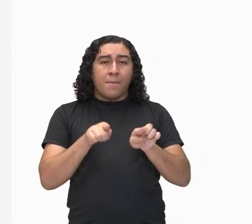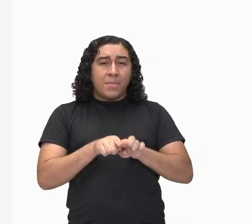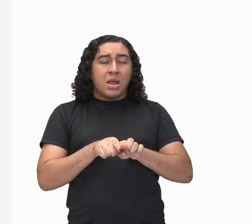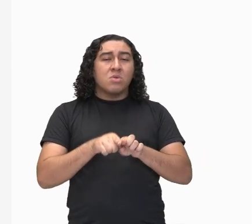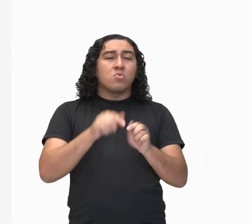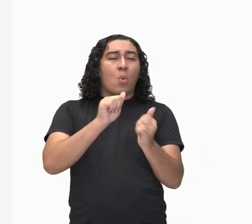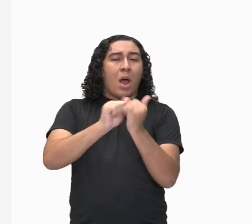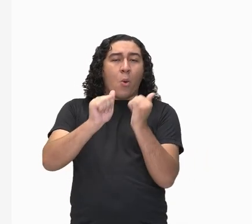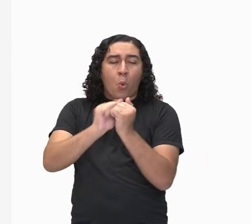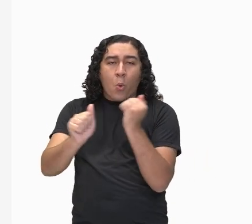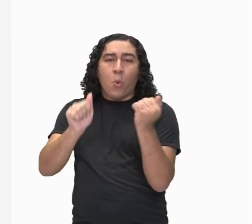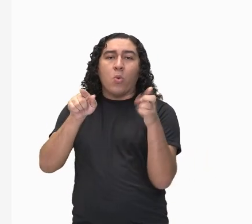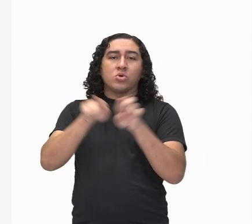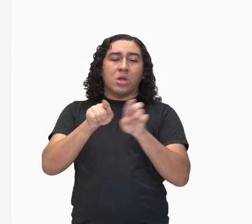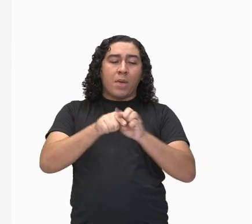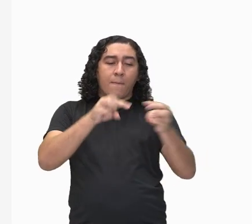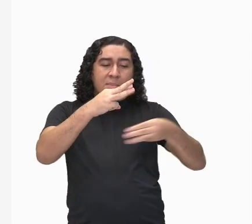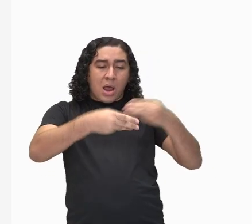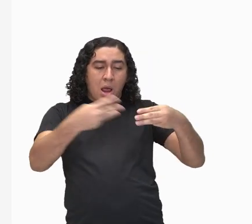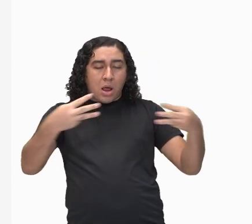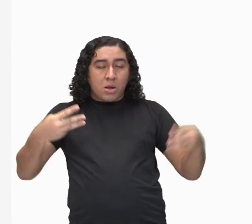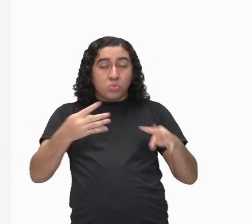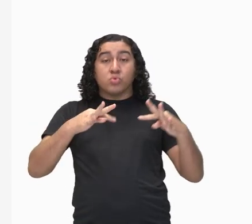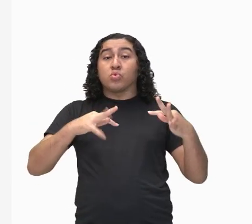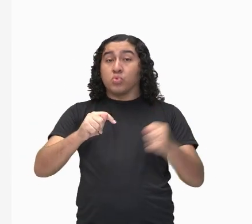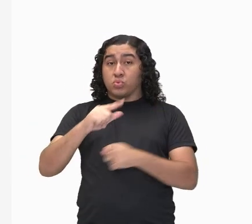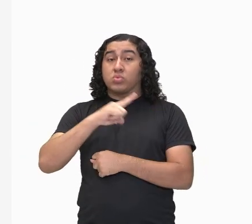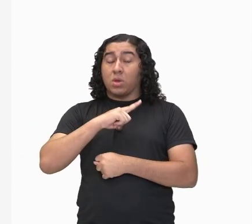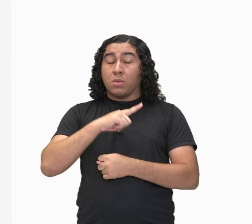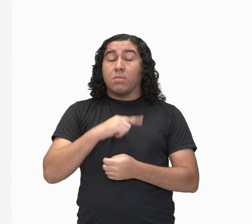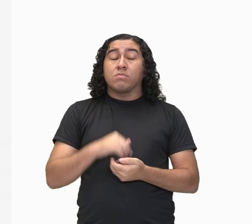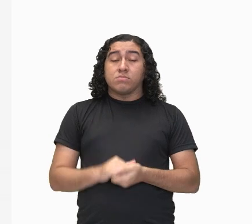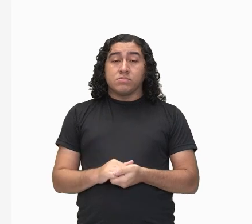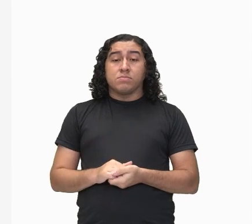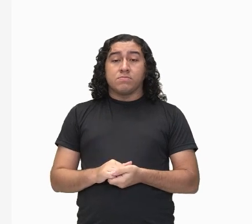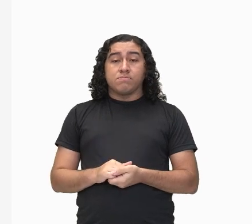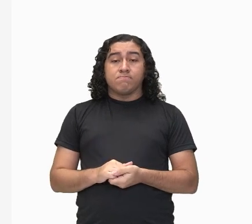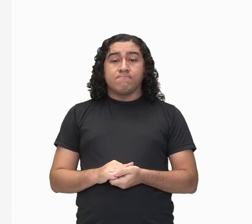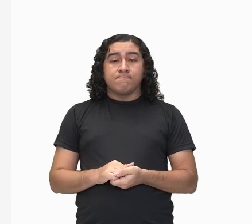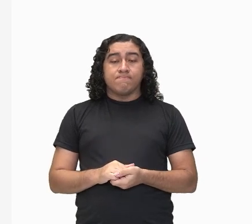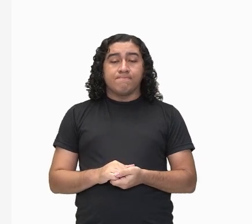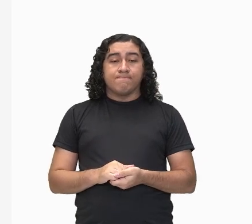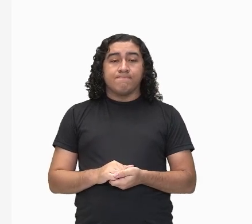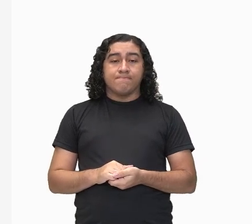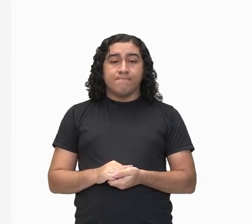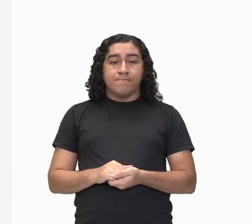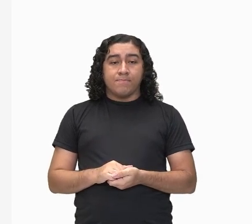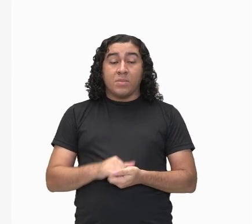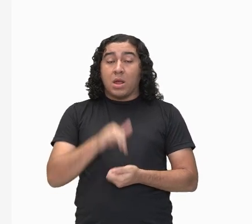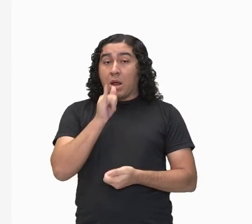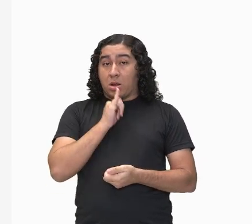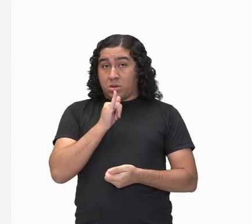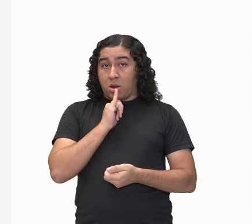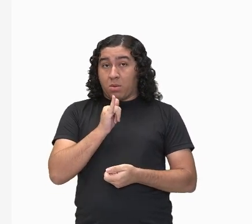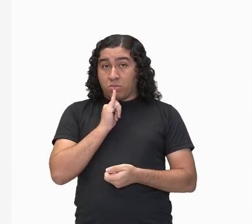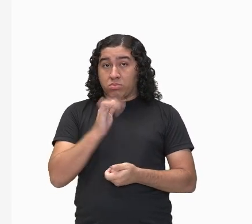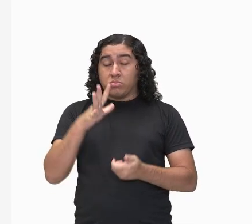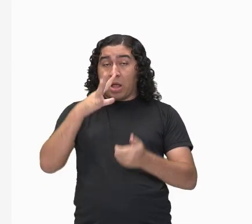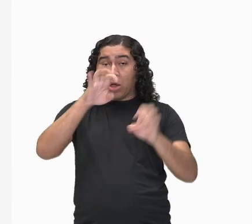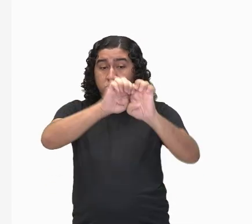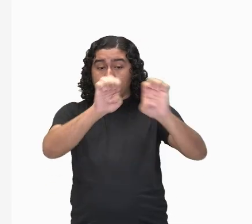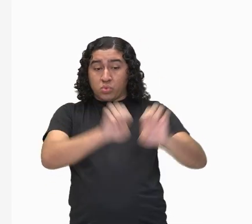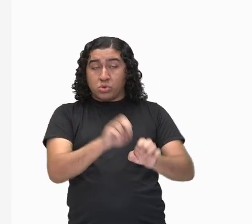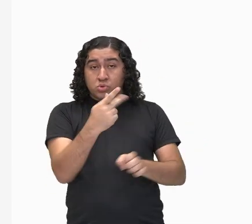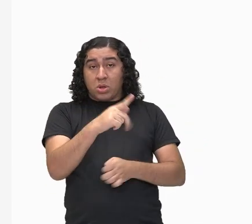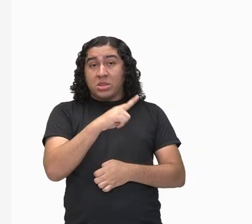arroz, o macarrão, são todas fontes de carboidrato. Eles apresentam ali na sua constituição, por exemplo, açúcar,